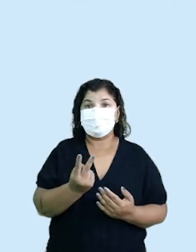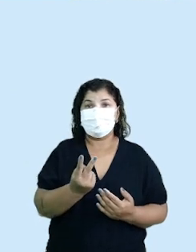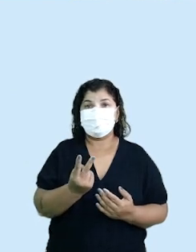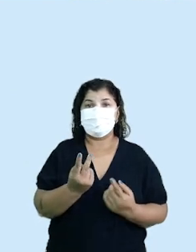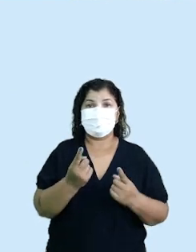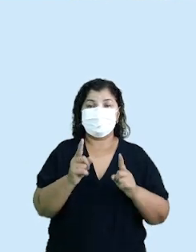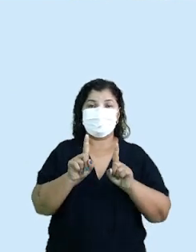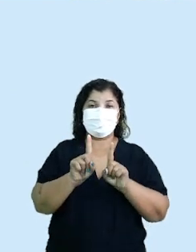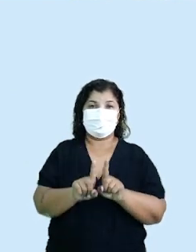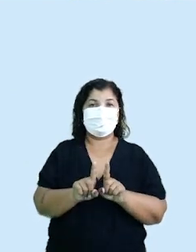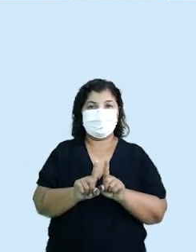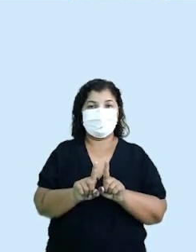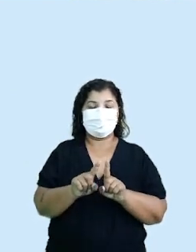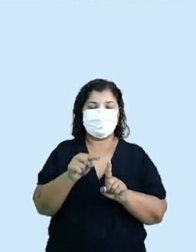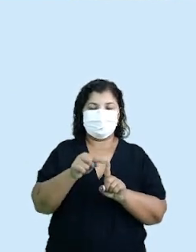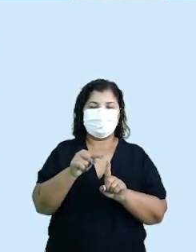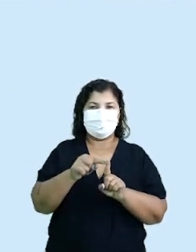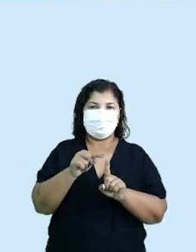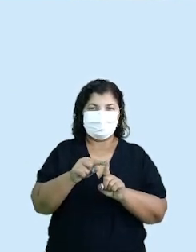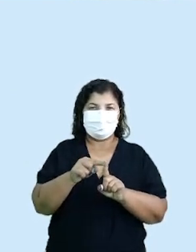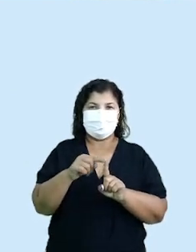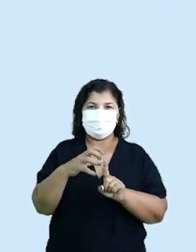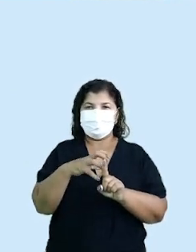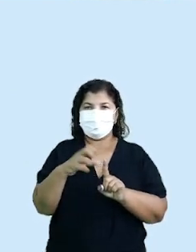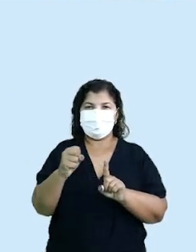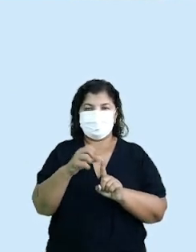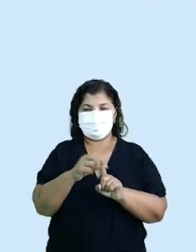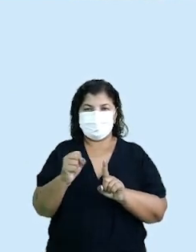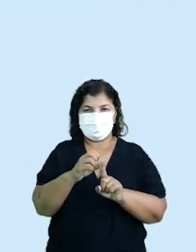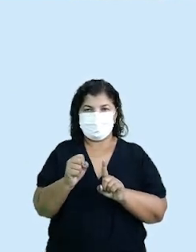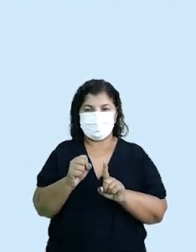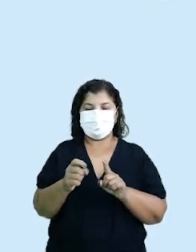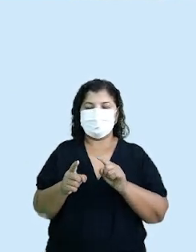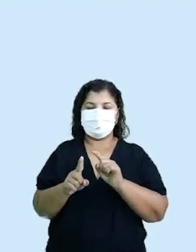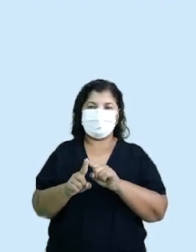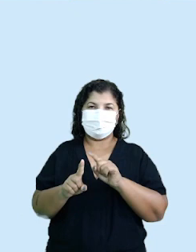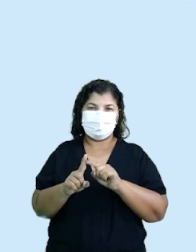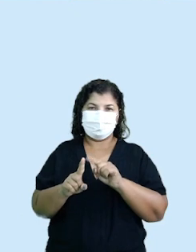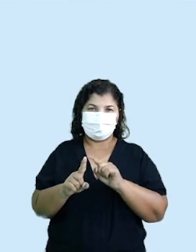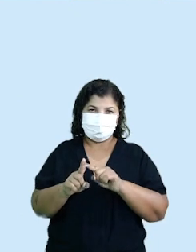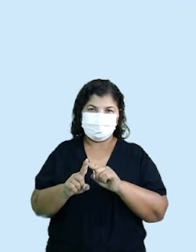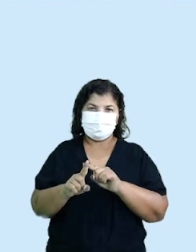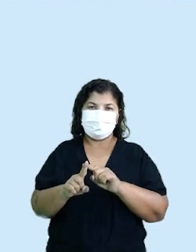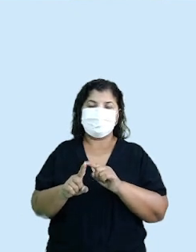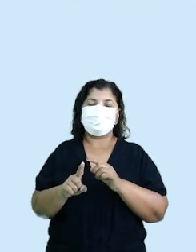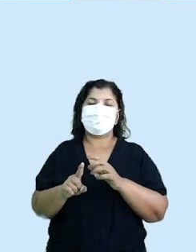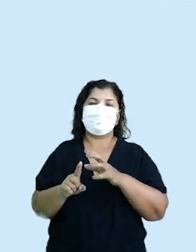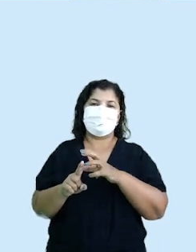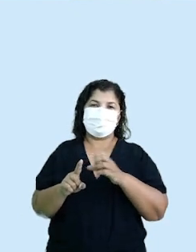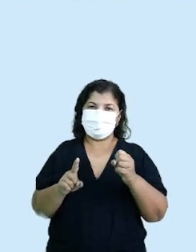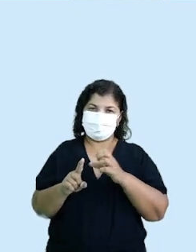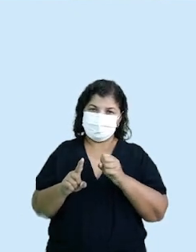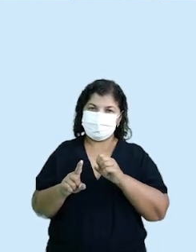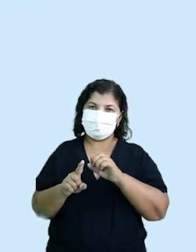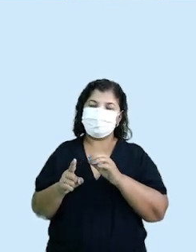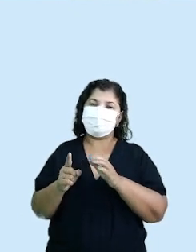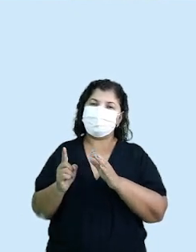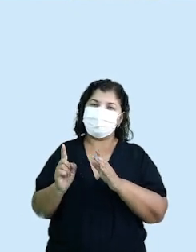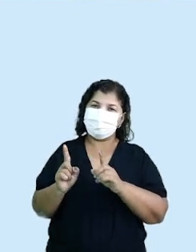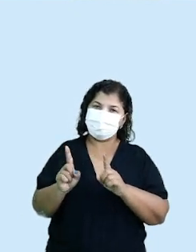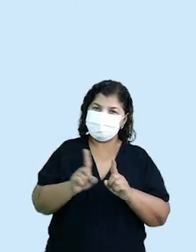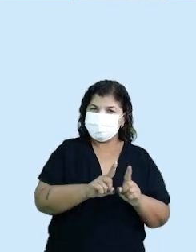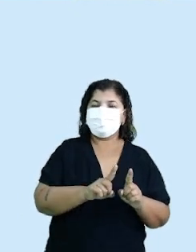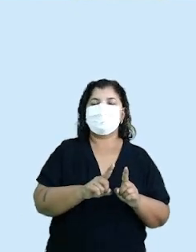lado, enquanto que um de um lado está puxando os elétrons e o outro elemento, ao invés de puxar e ir para o lado oposto, ele